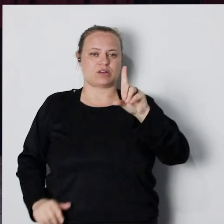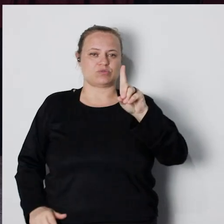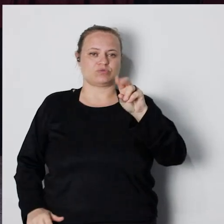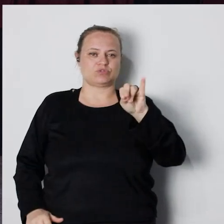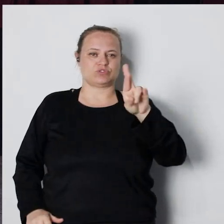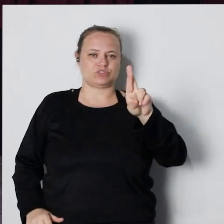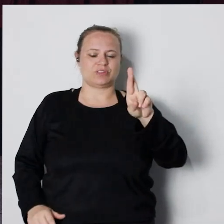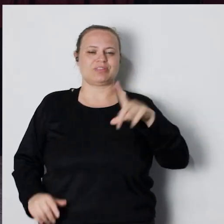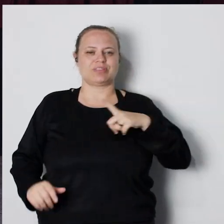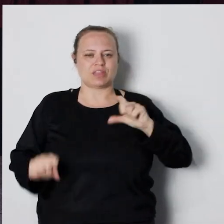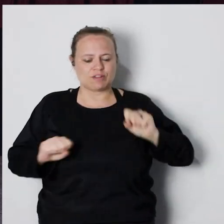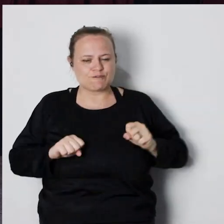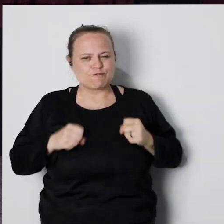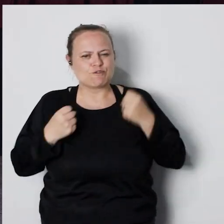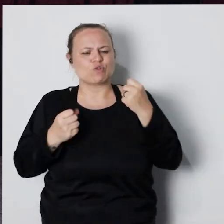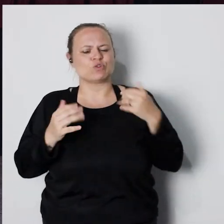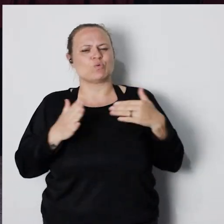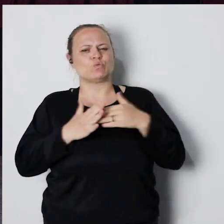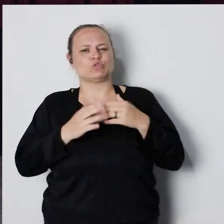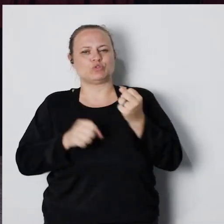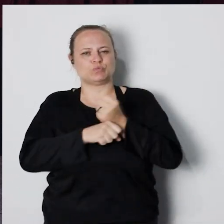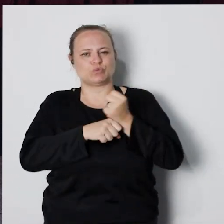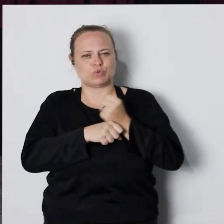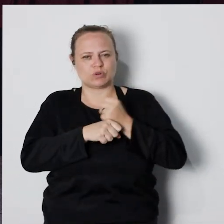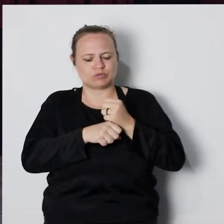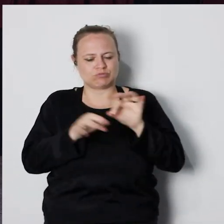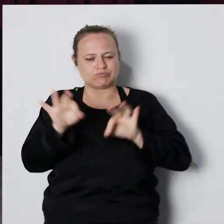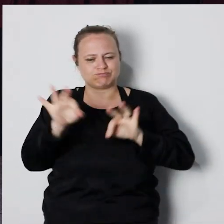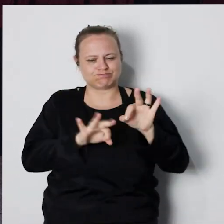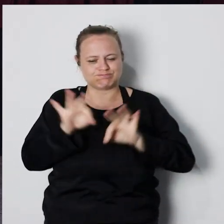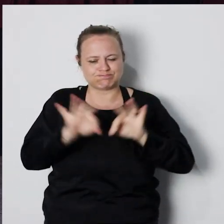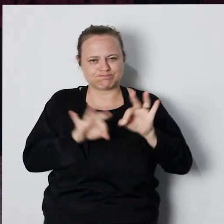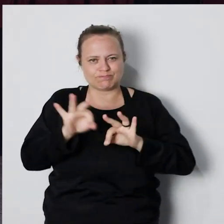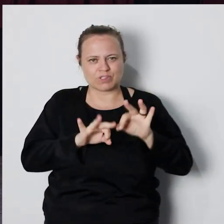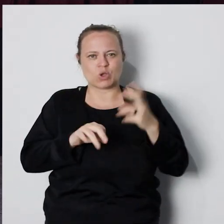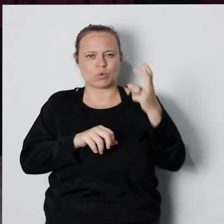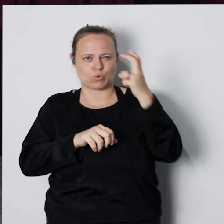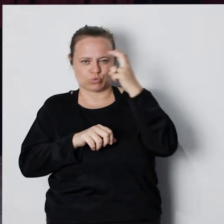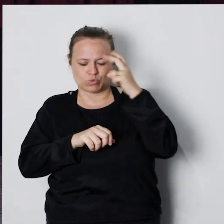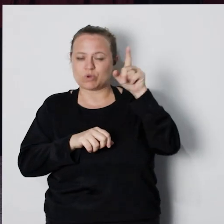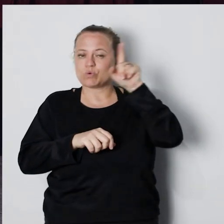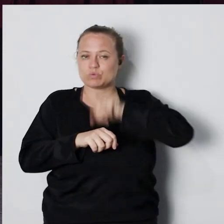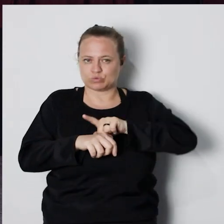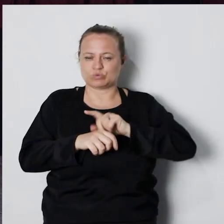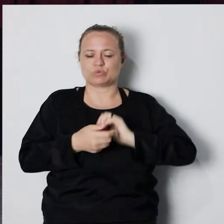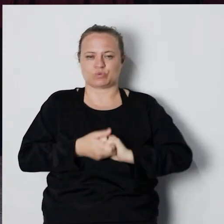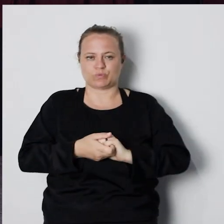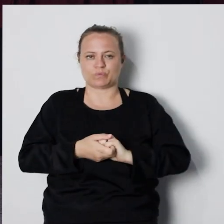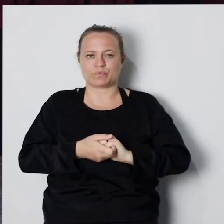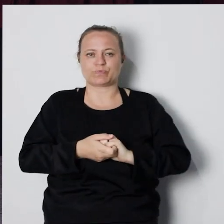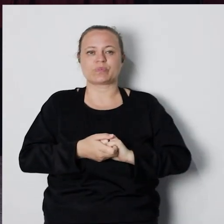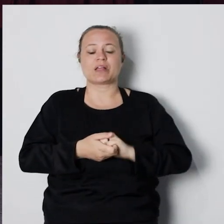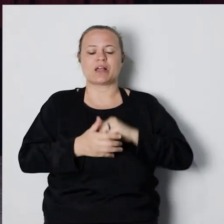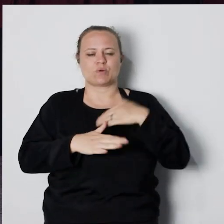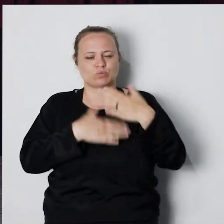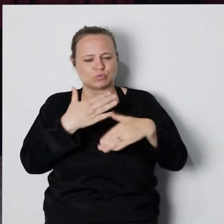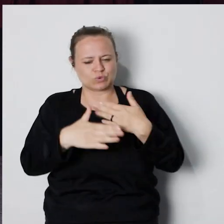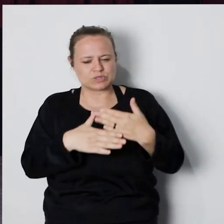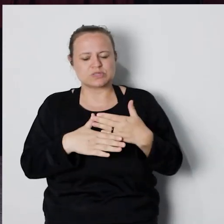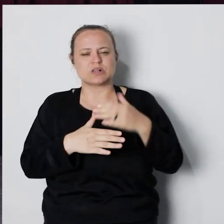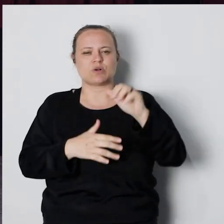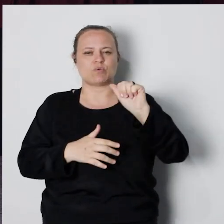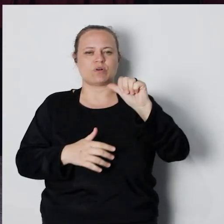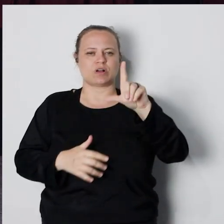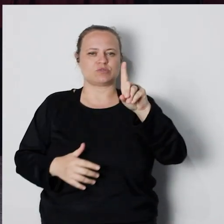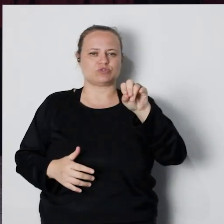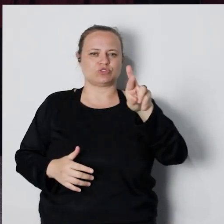paralisação, como tu bem dissesse, ela foi fundamental, o que foi construído antes para a Lei Aldir Blanc, mostrou a força, né, desses